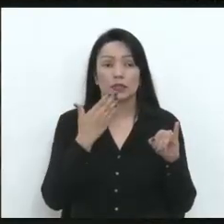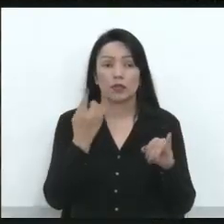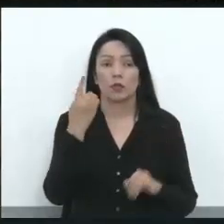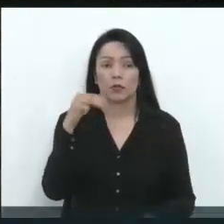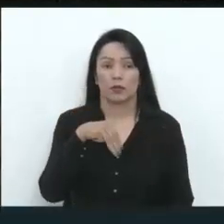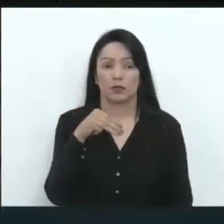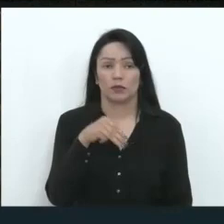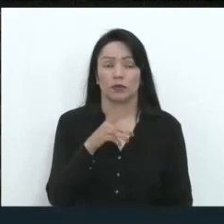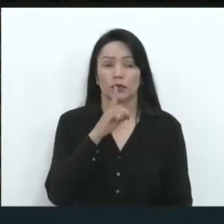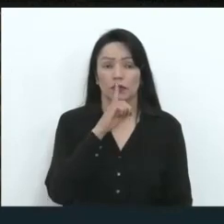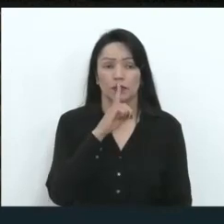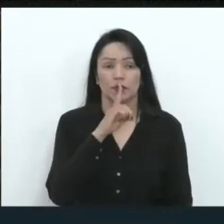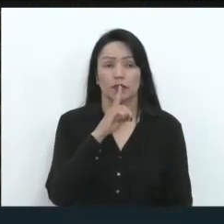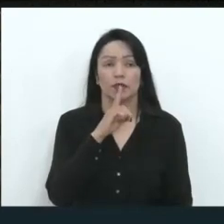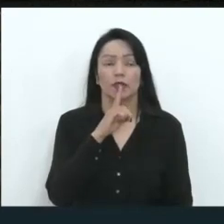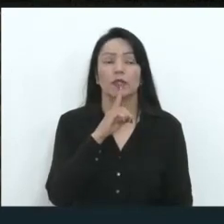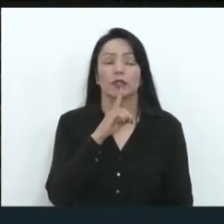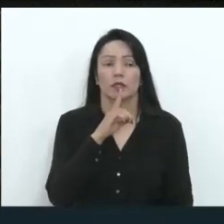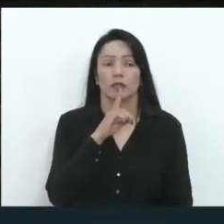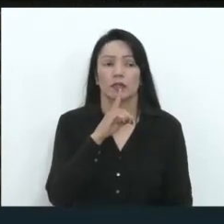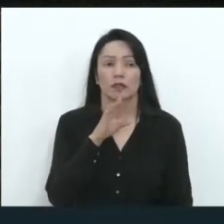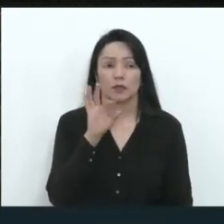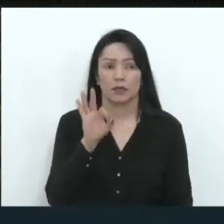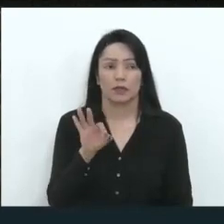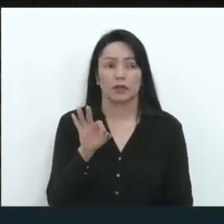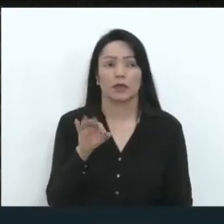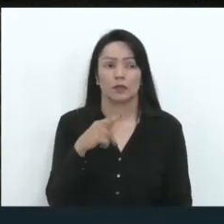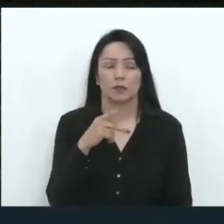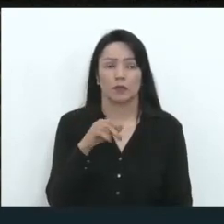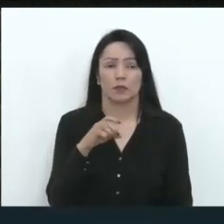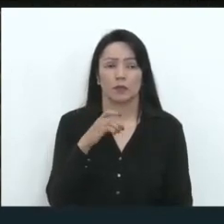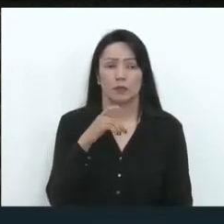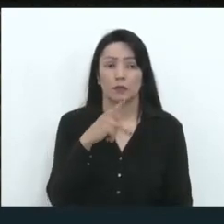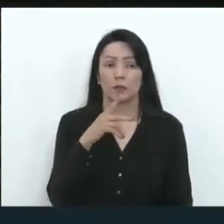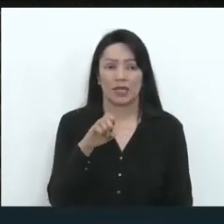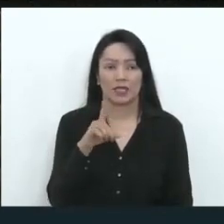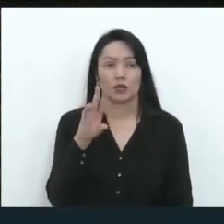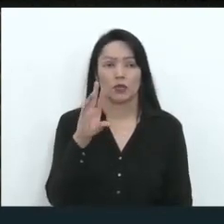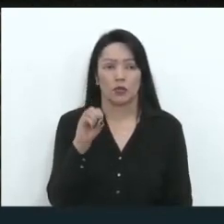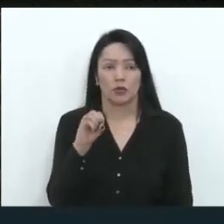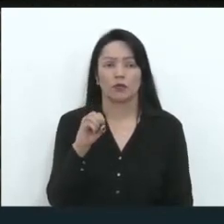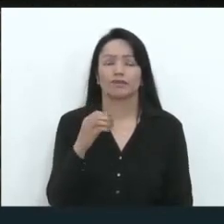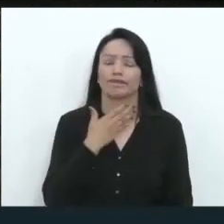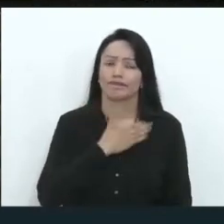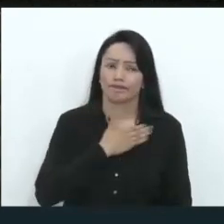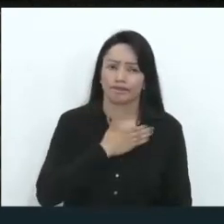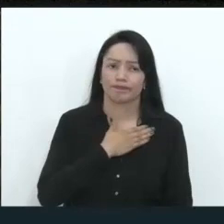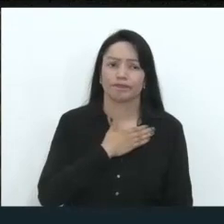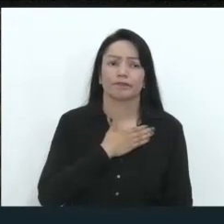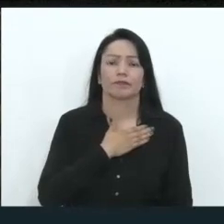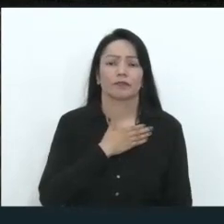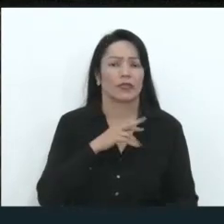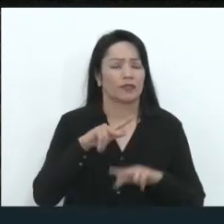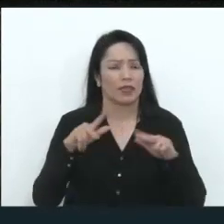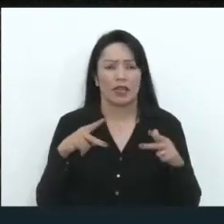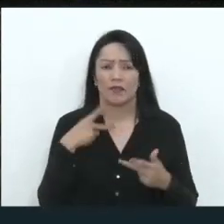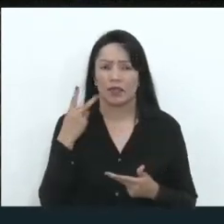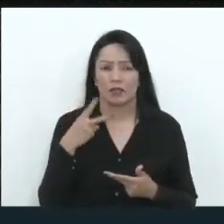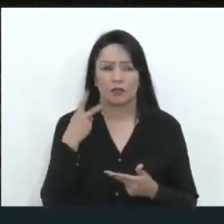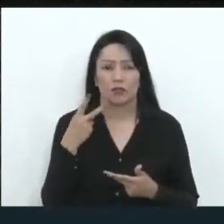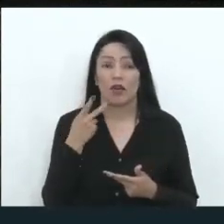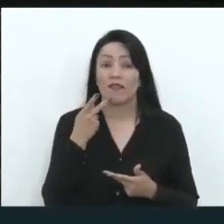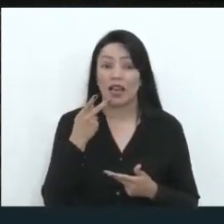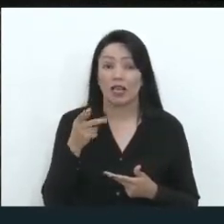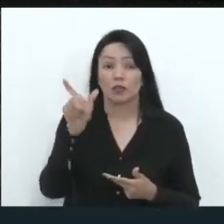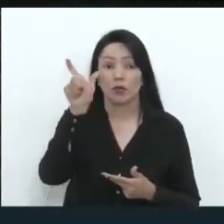silêncio, senhor presidente. Pedro era uma pessoa muito querida nessa casa, por diversos vereadores, e quero só dar um testemunho de alguém